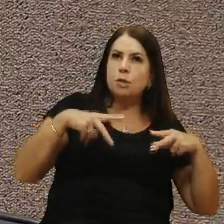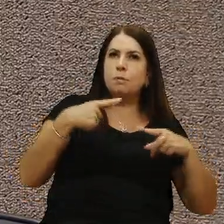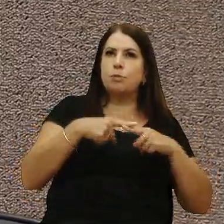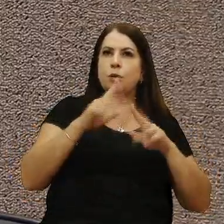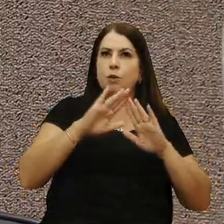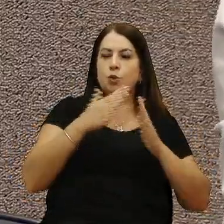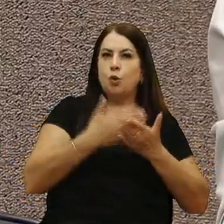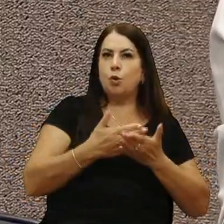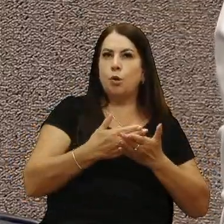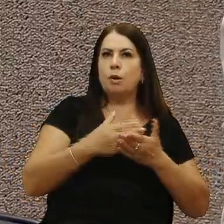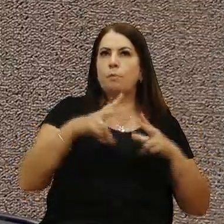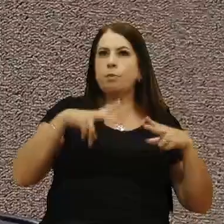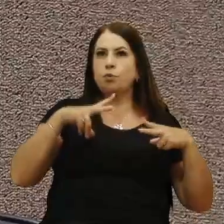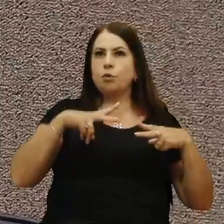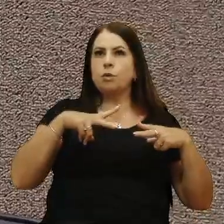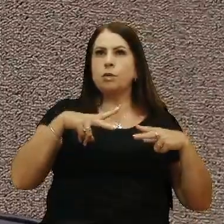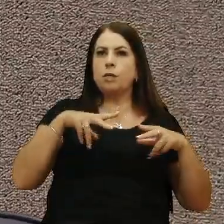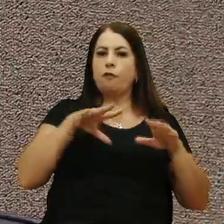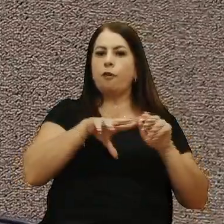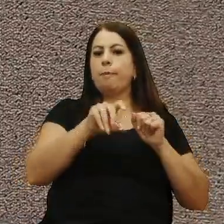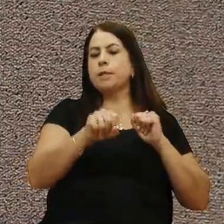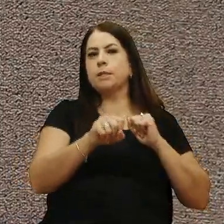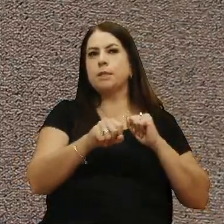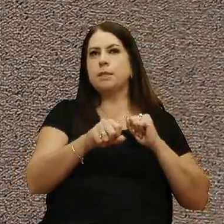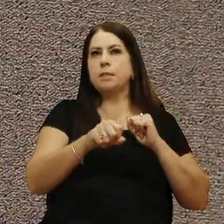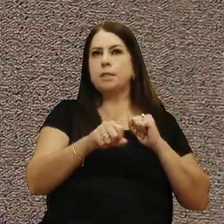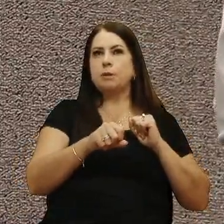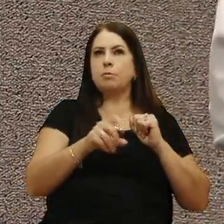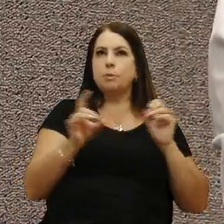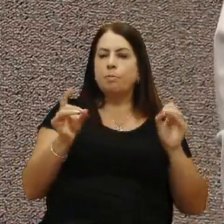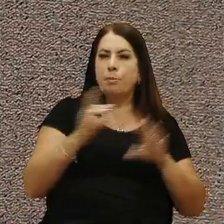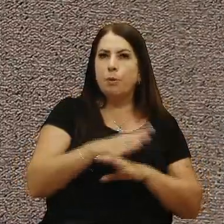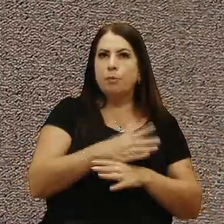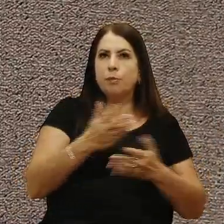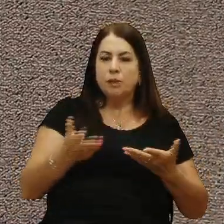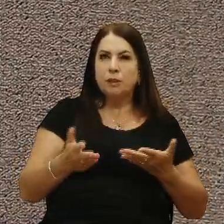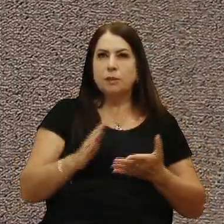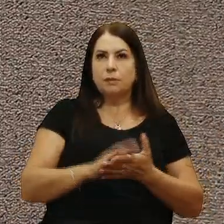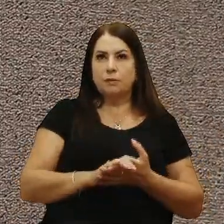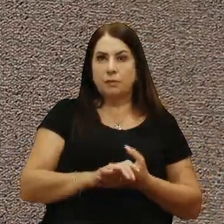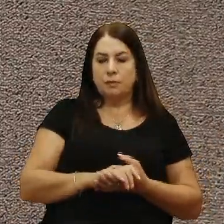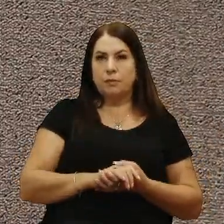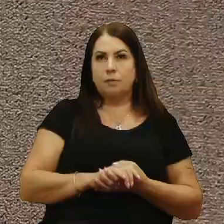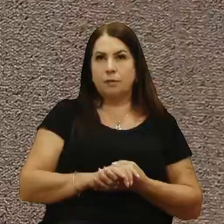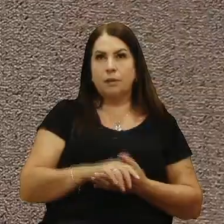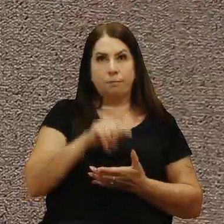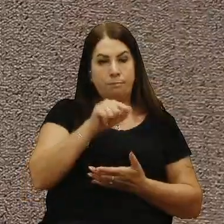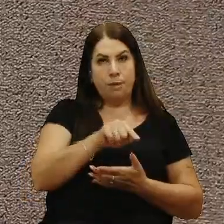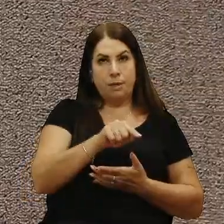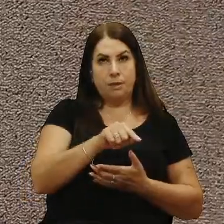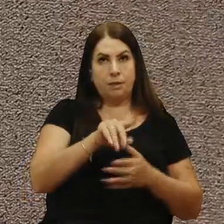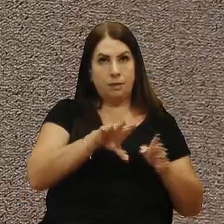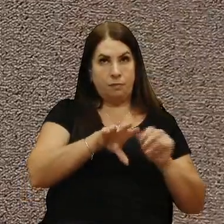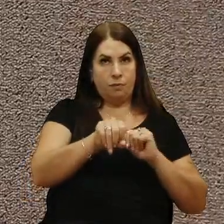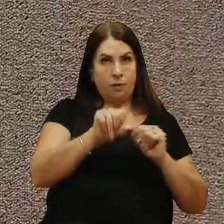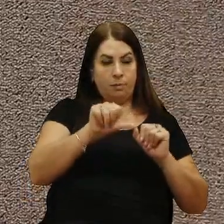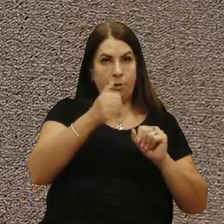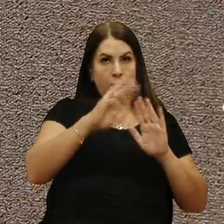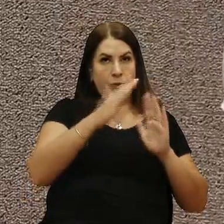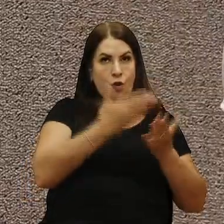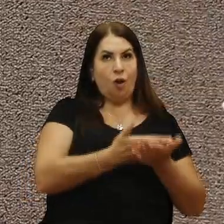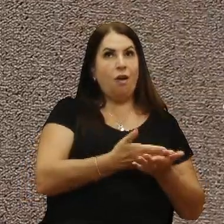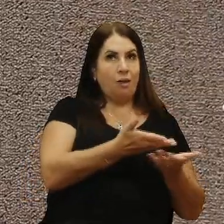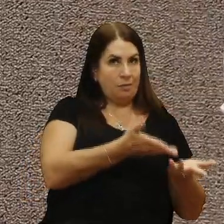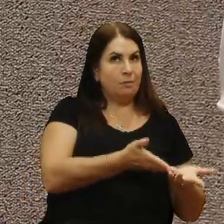escola particular tem uma formação mais intensiva, isso, aquilo, mas esses aí se formaram nas melhores